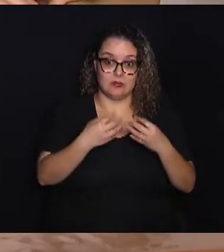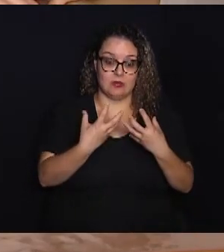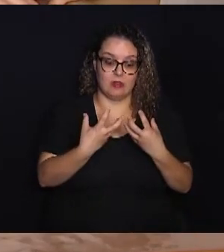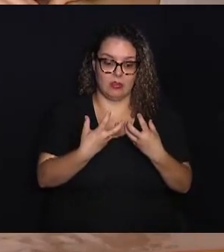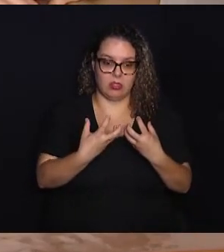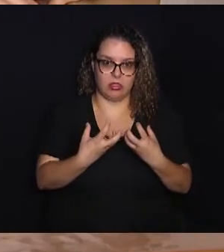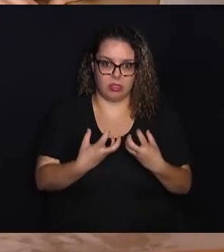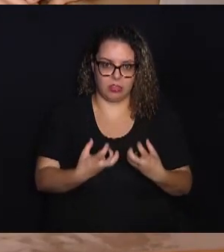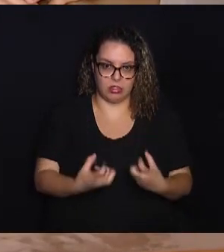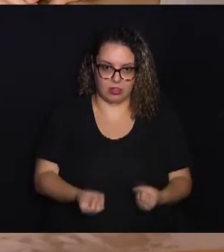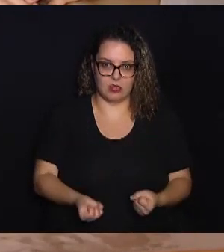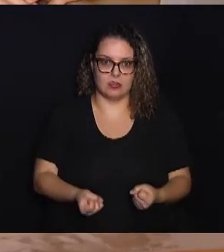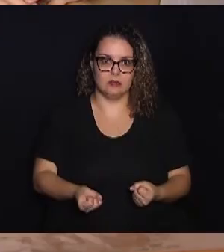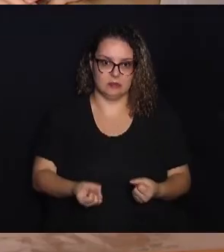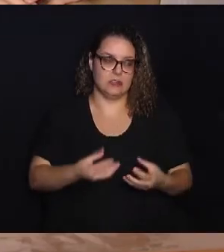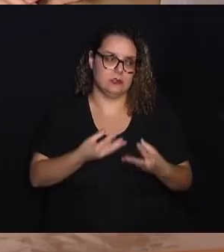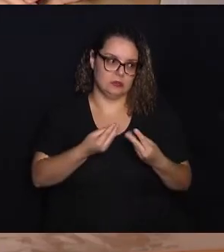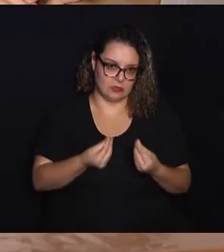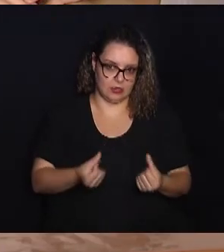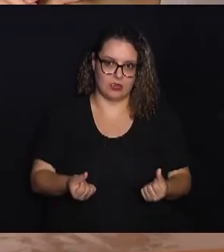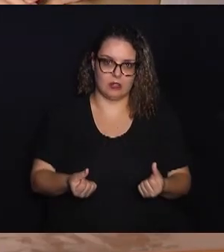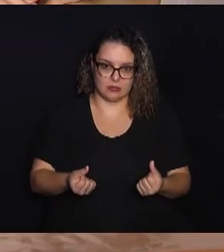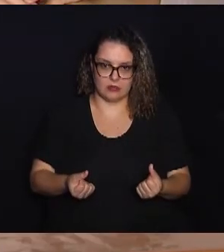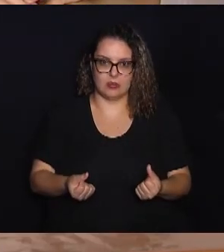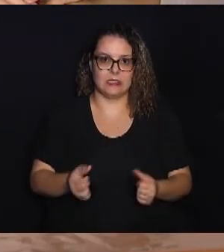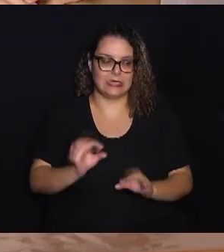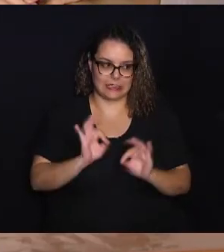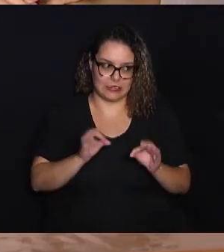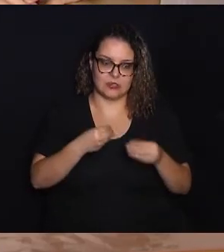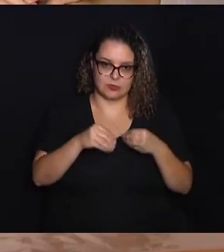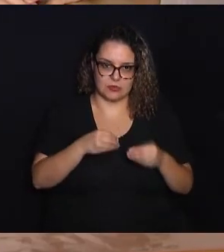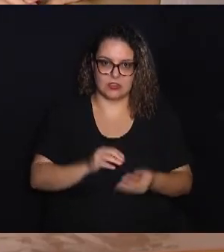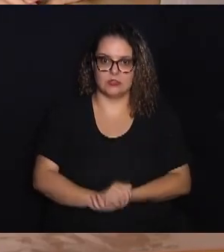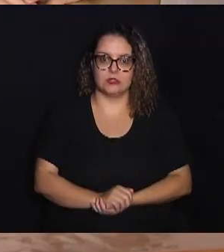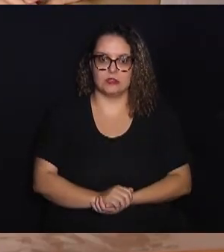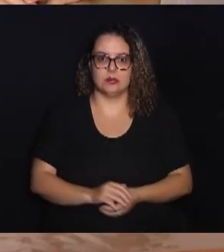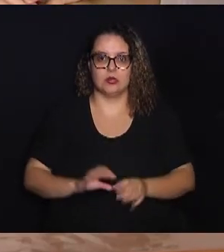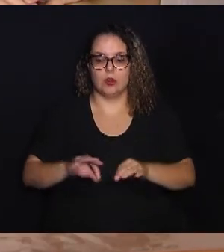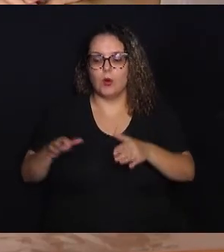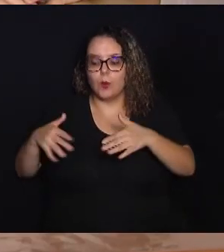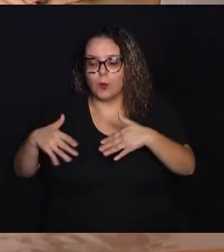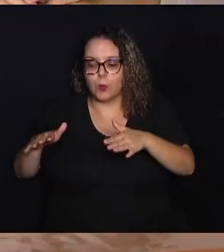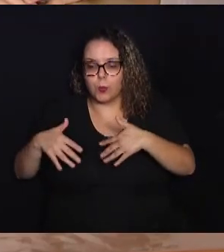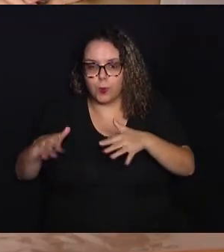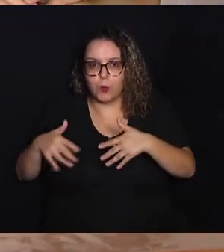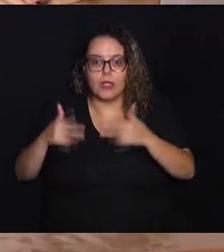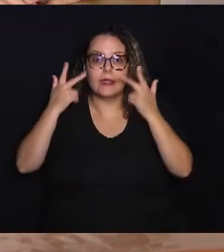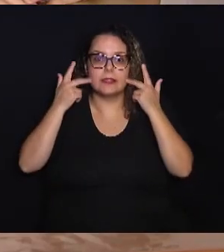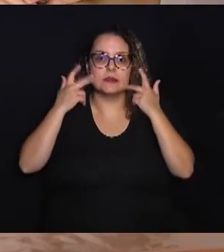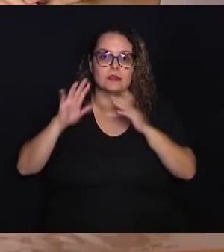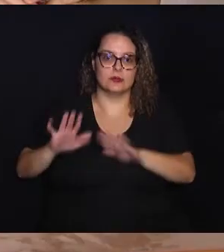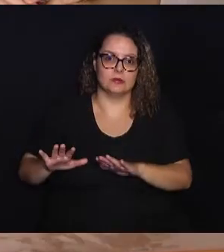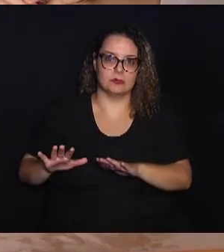deixou aqui uma que você já deixou, você começou a mostrar aqui pro pessoal de casa, colocou com uma já